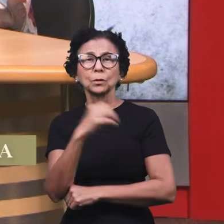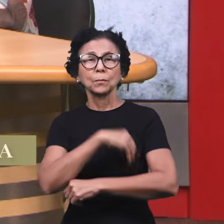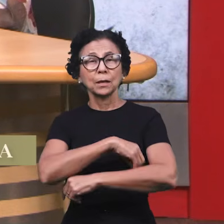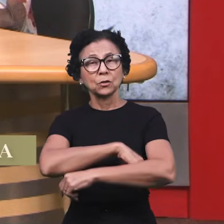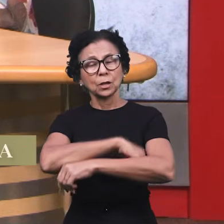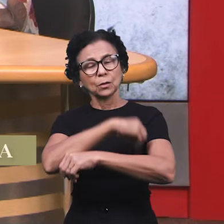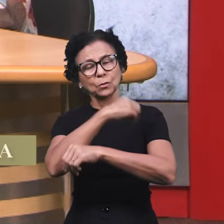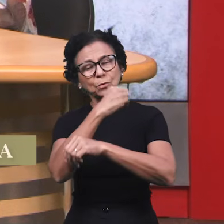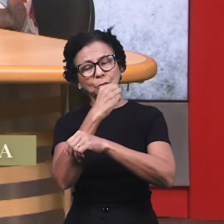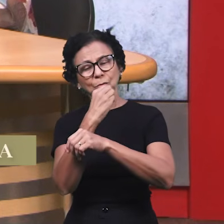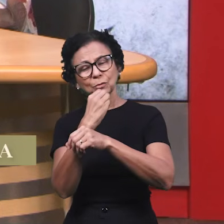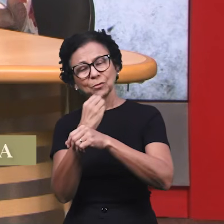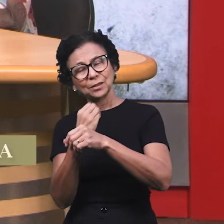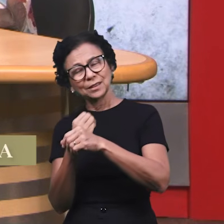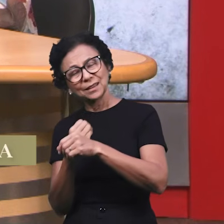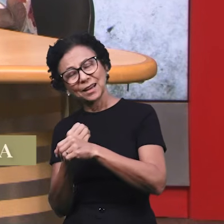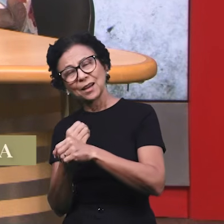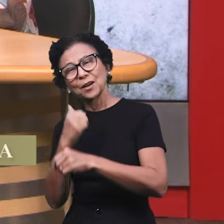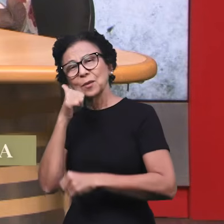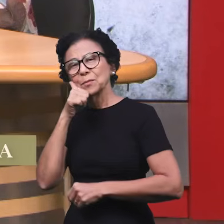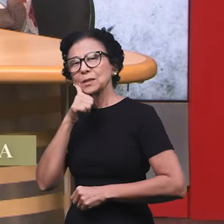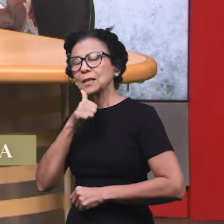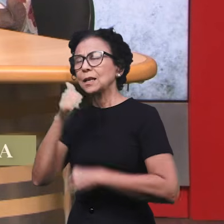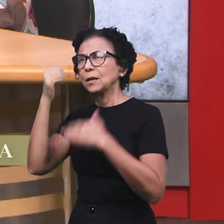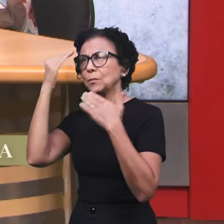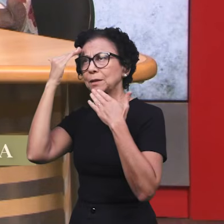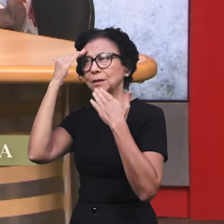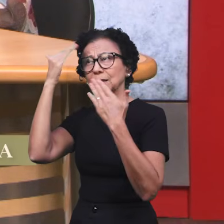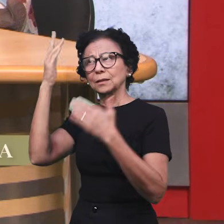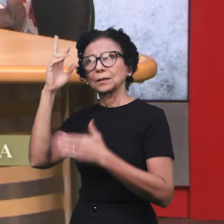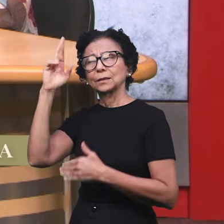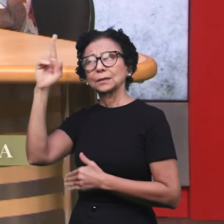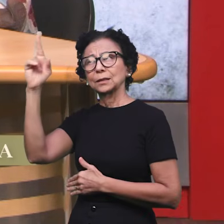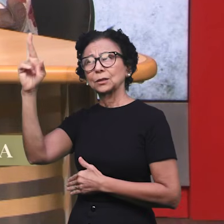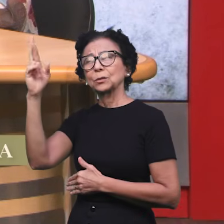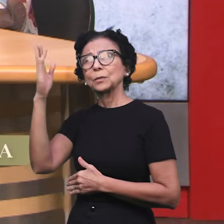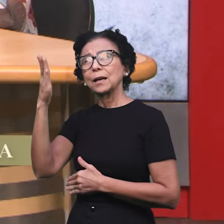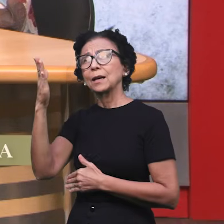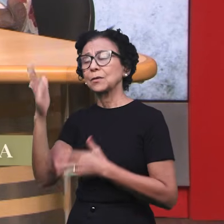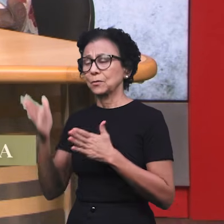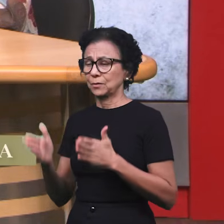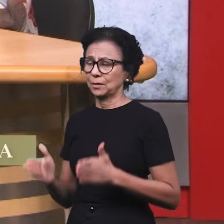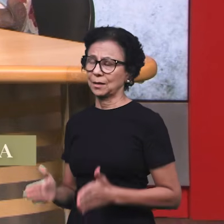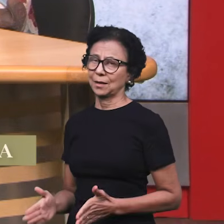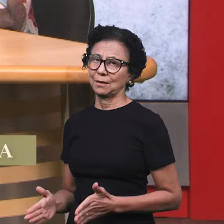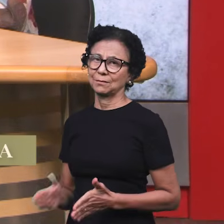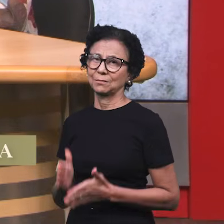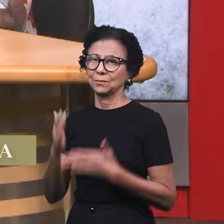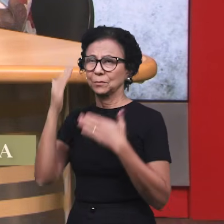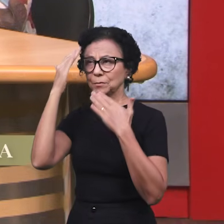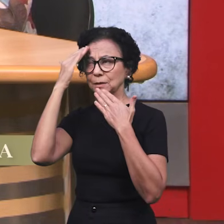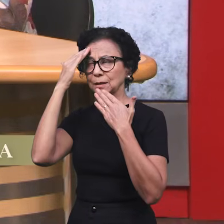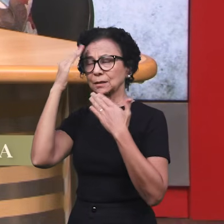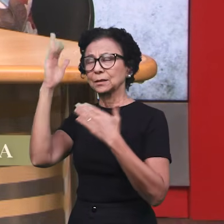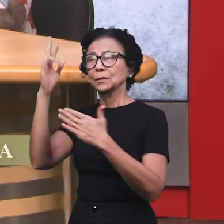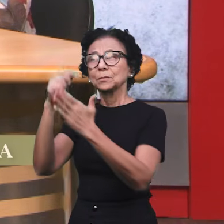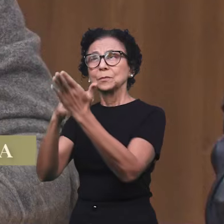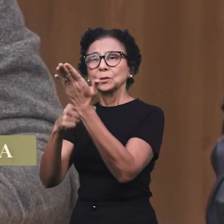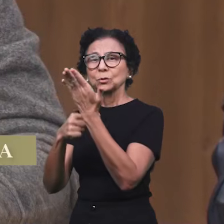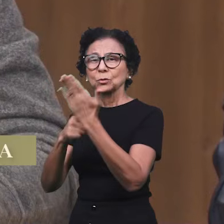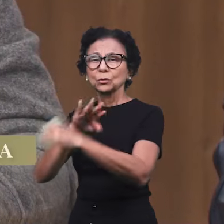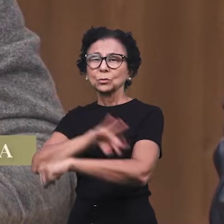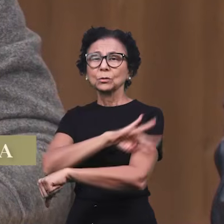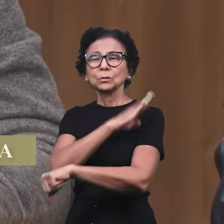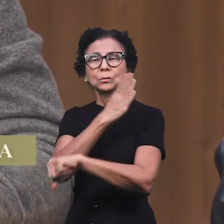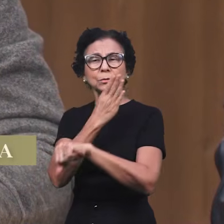adorá-lo pela sua fidelidade. E um outro aspecto, porque o hebraico, as palavras elas possuem mais